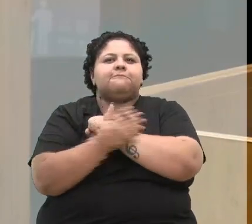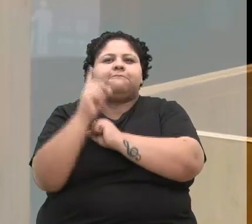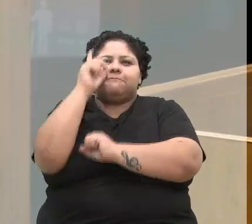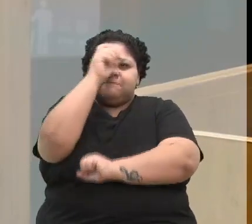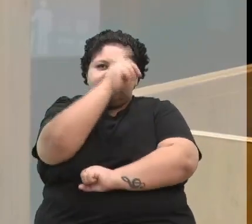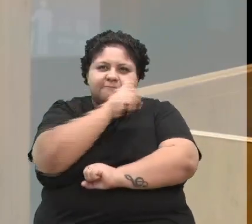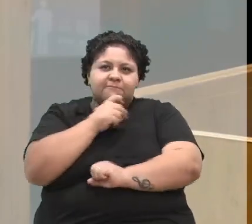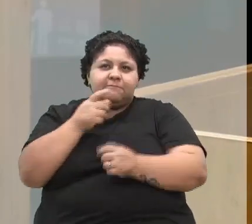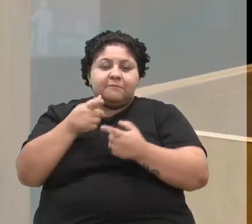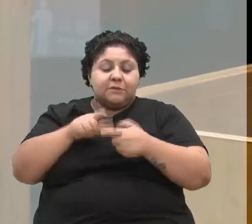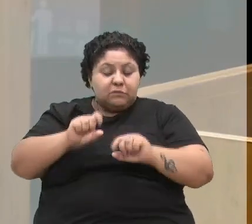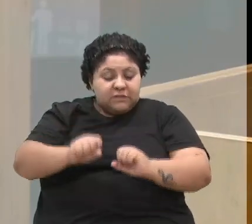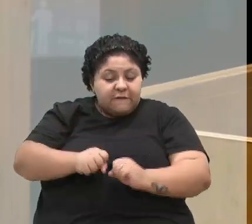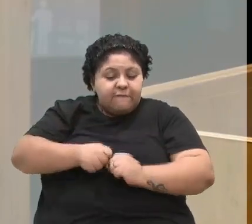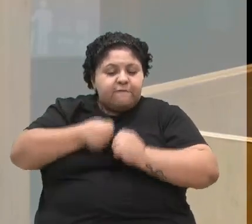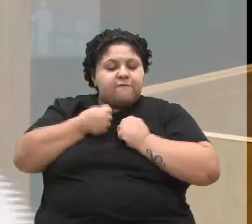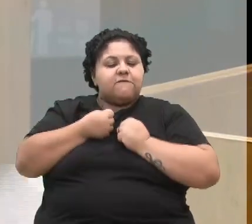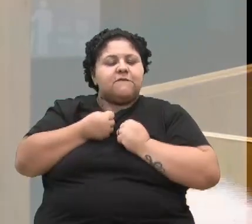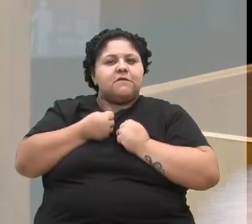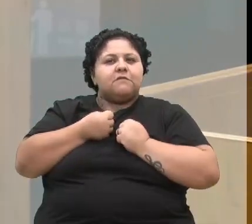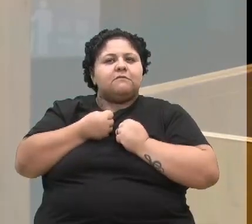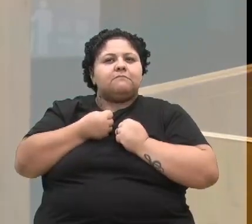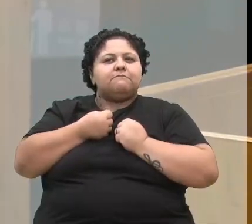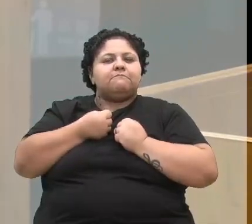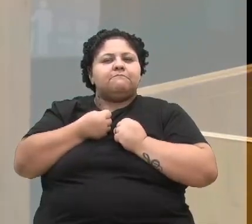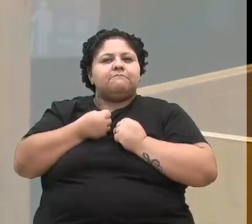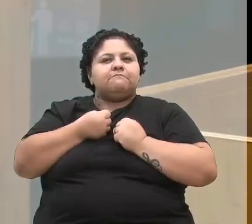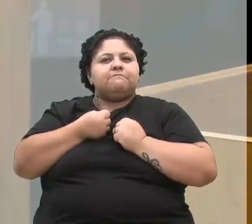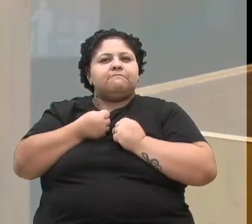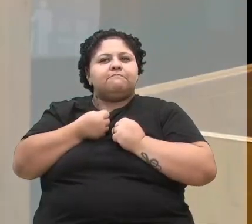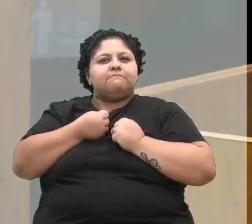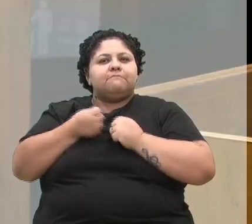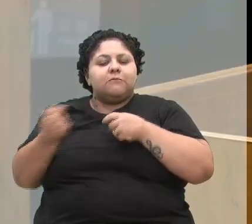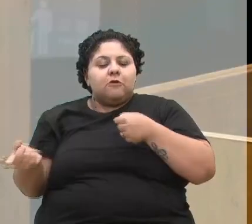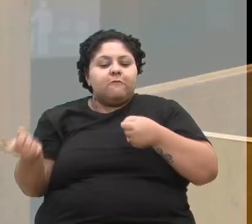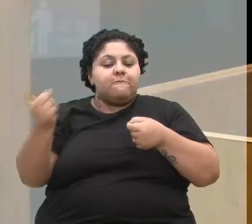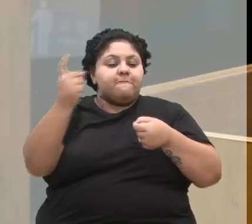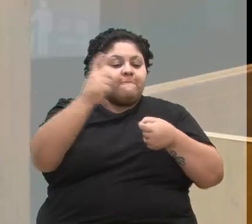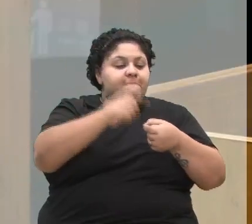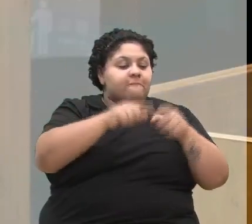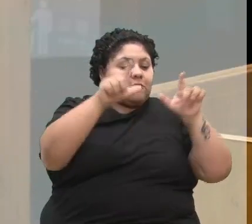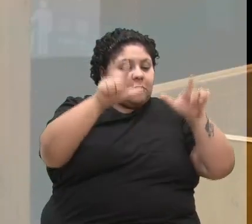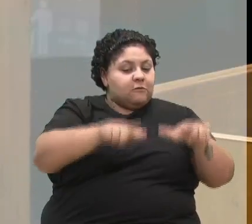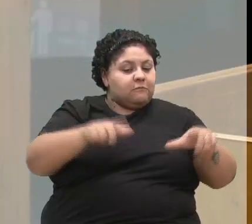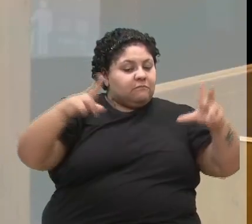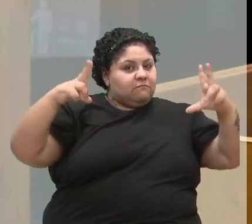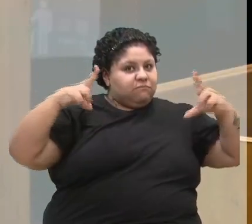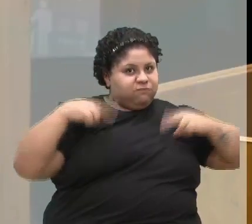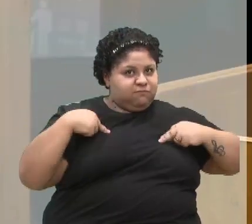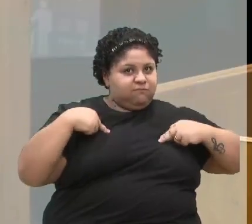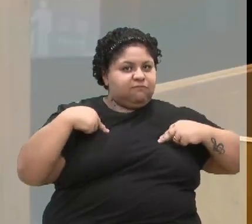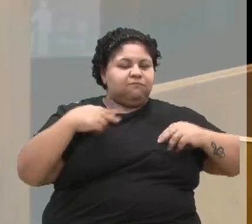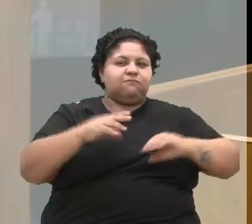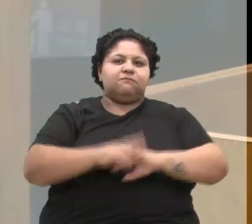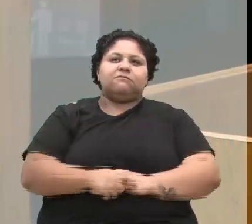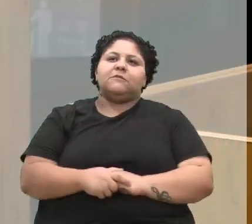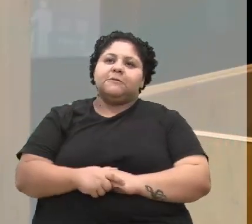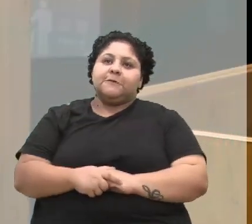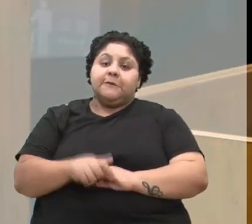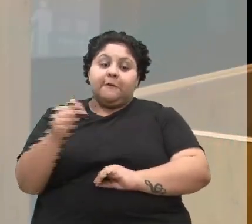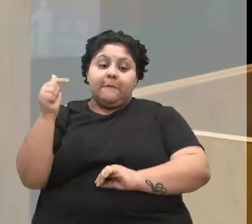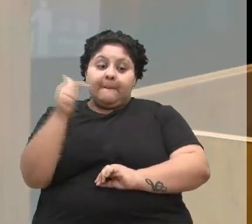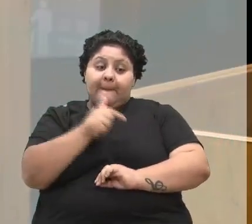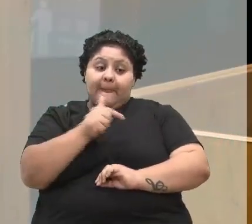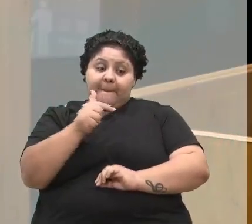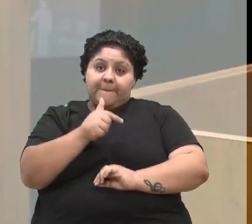muita resiliência vem buscando e retomando o espaço que merece. Fato esse,